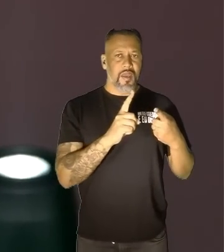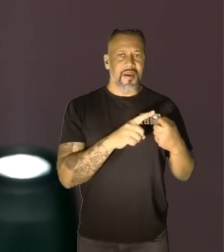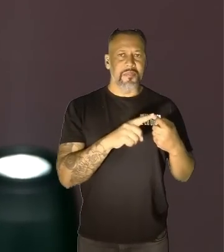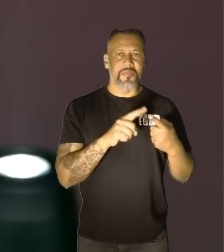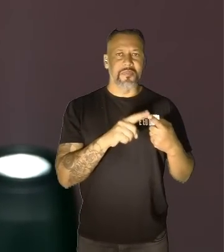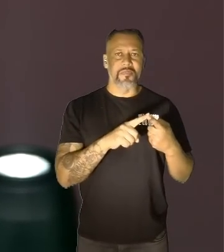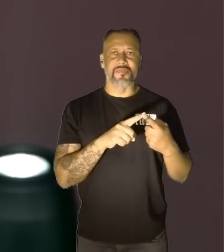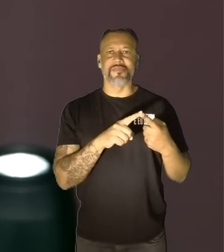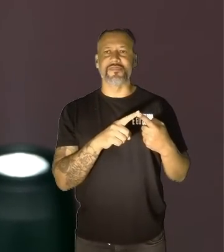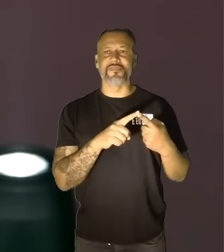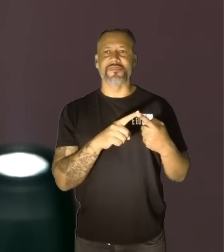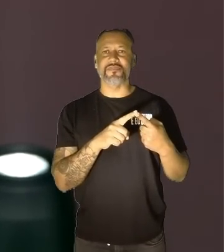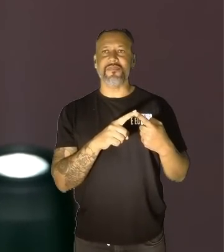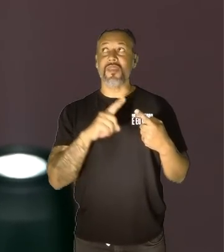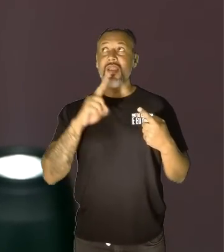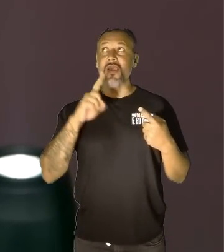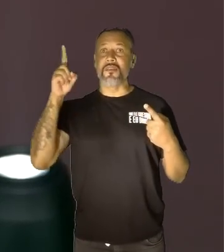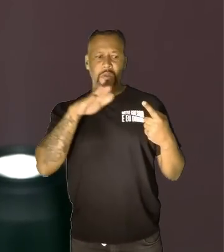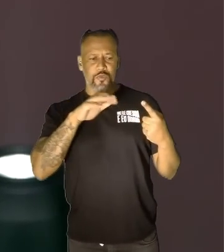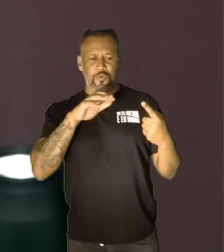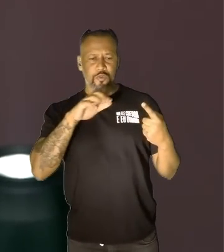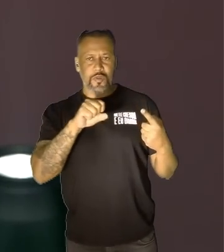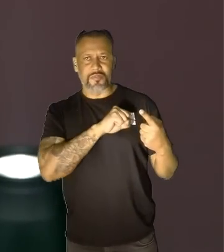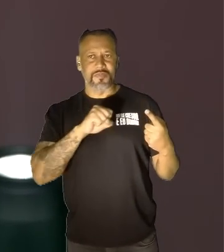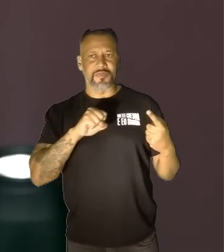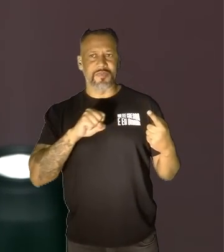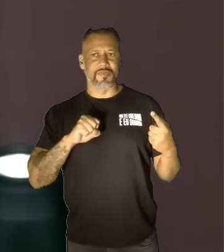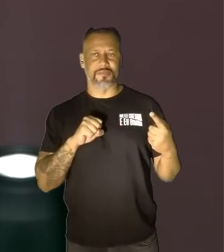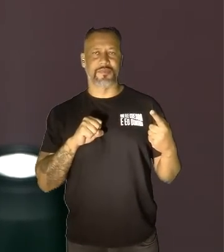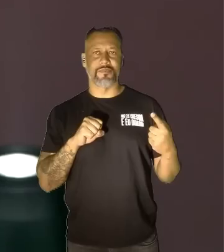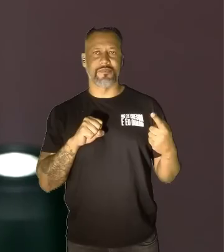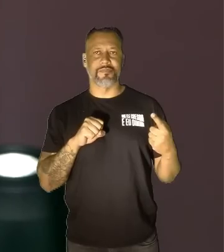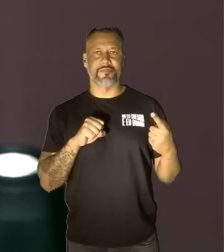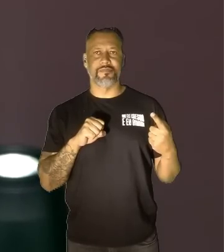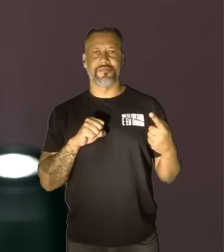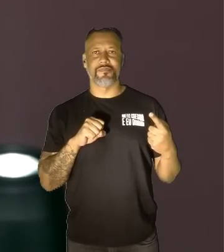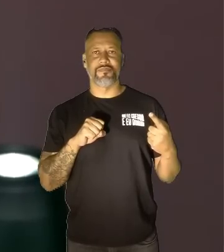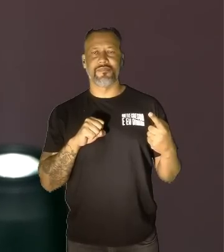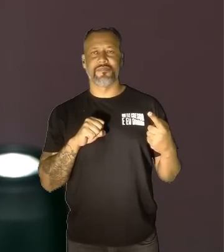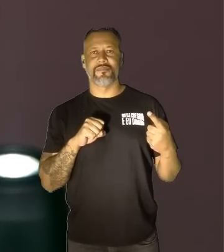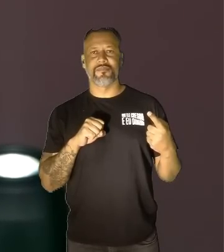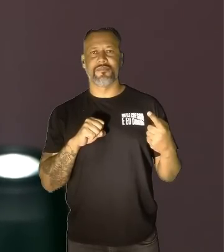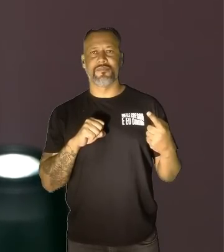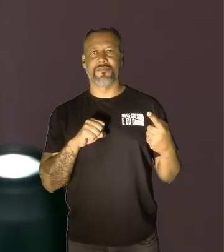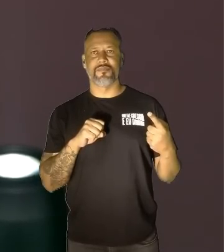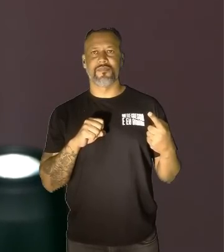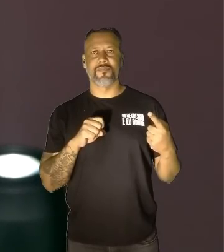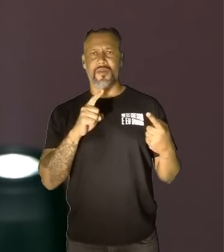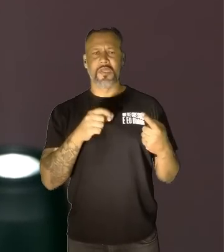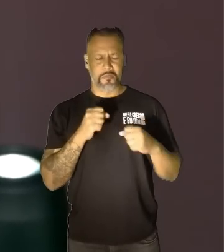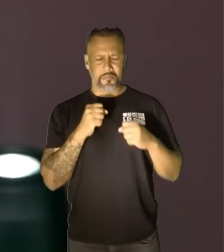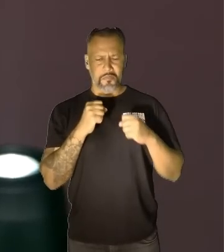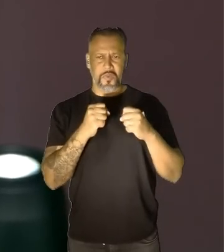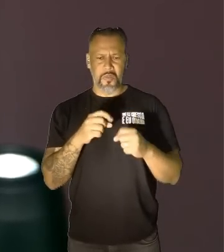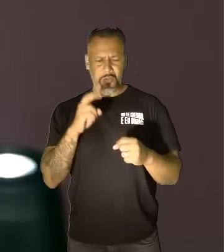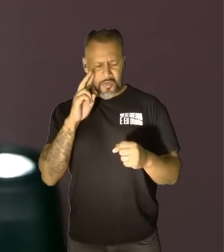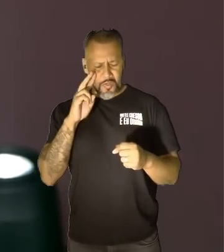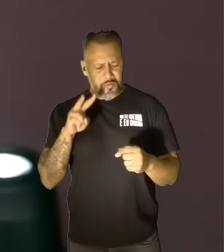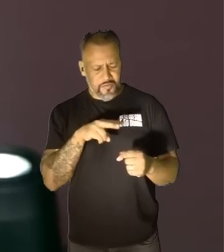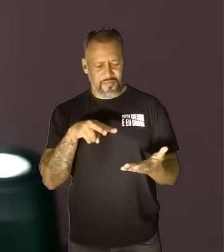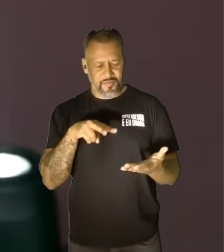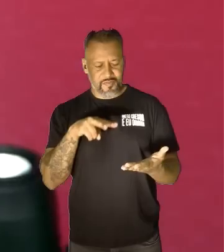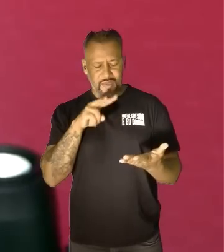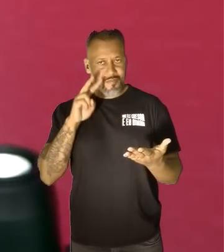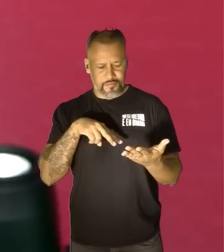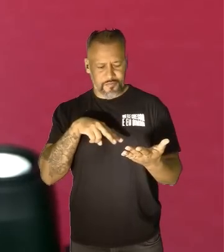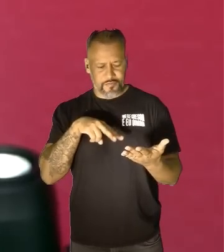A primeira vez. Deus o chama. Você pode procurar tanto na corrigida como na atualizada.